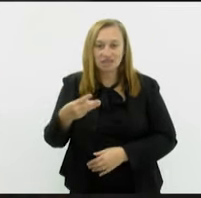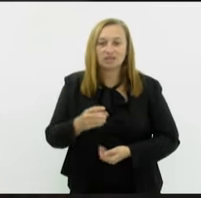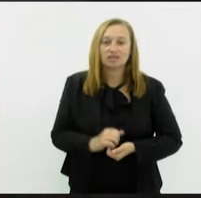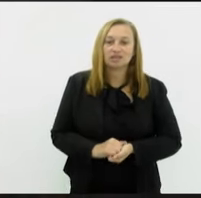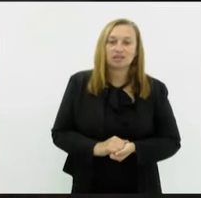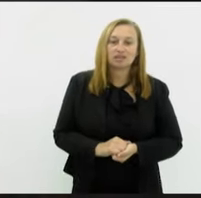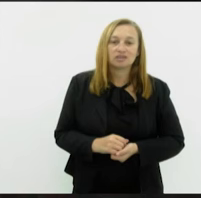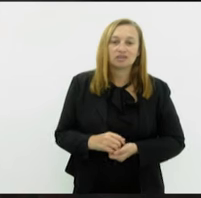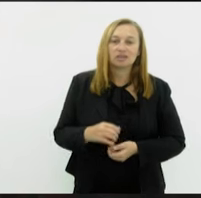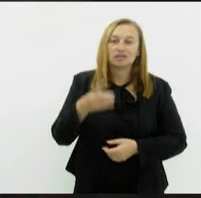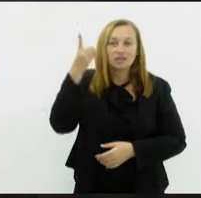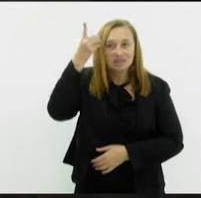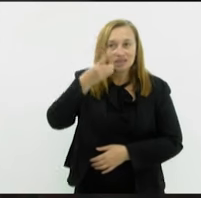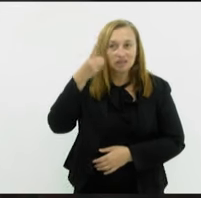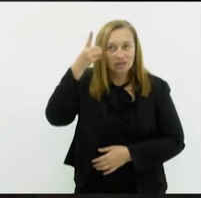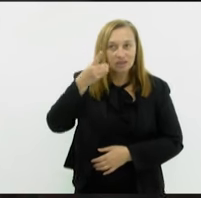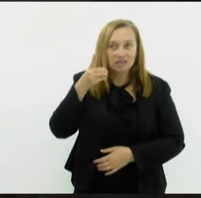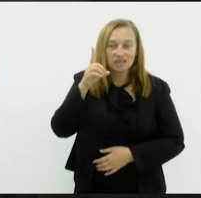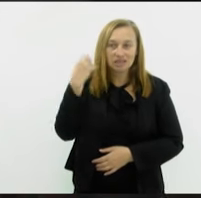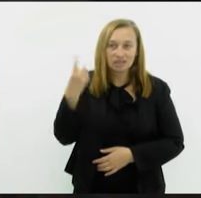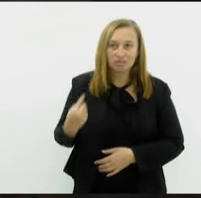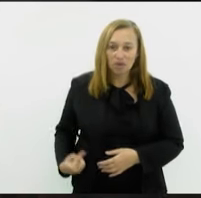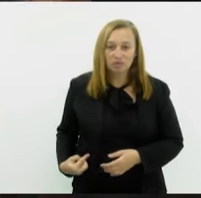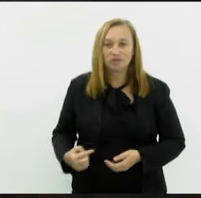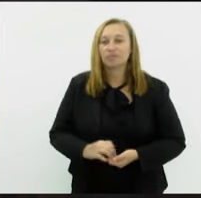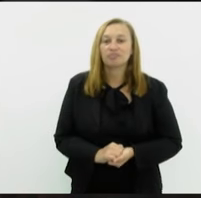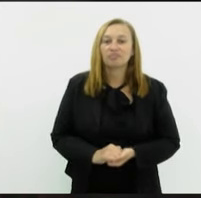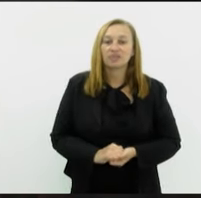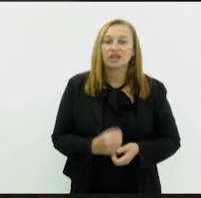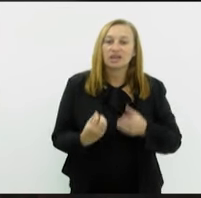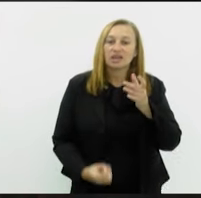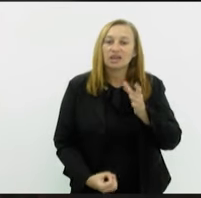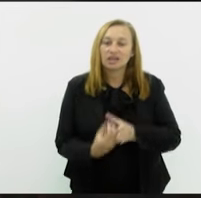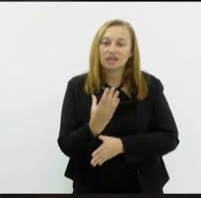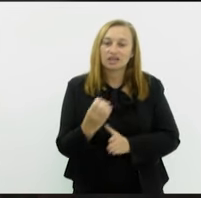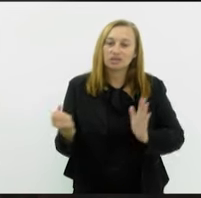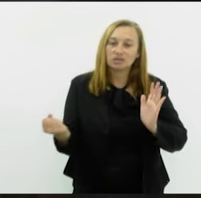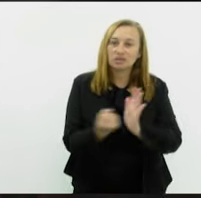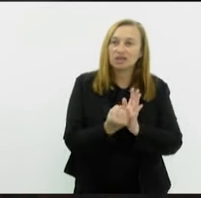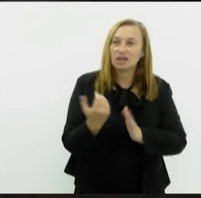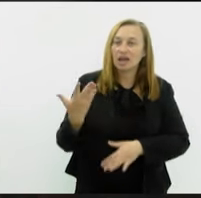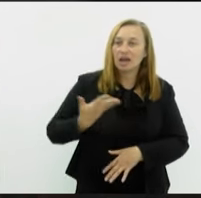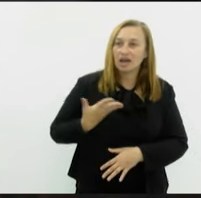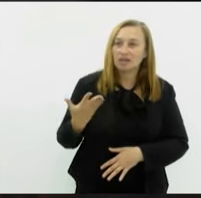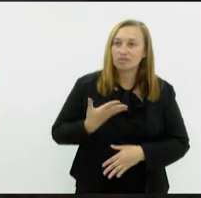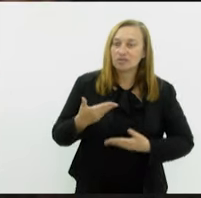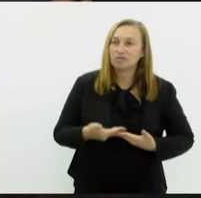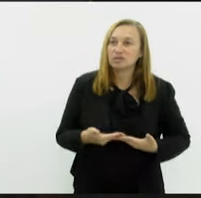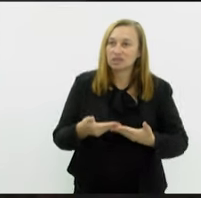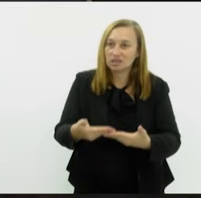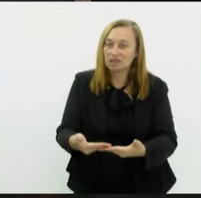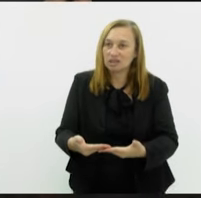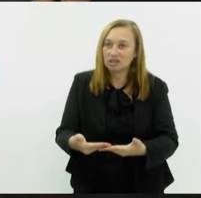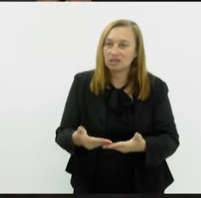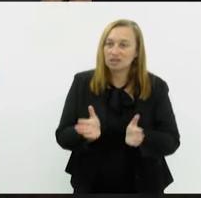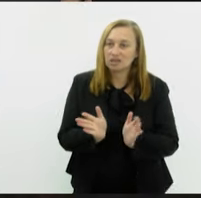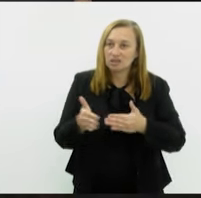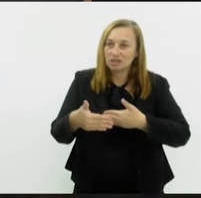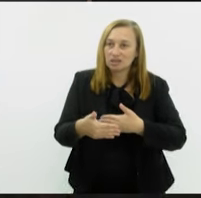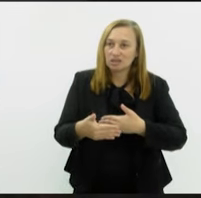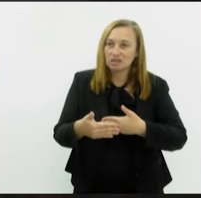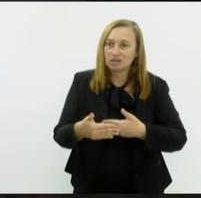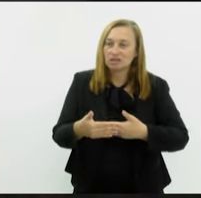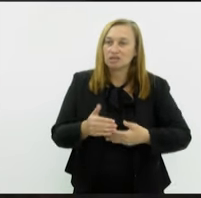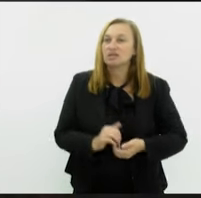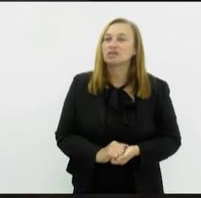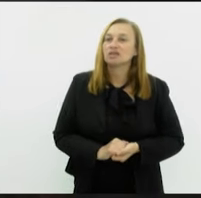872/2023, de autoria da deputada Dani Balbi, que cria o selo Amigo dos Entregadores para os estabelecimentos